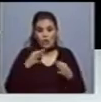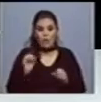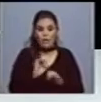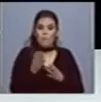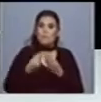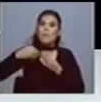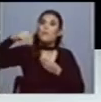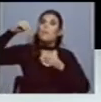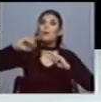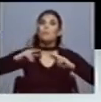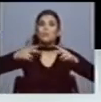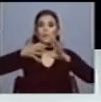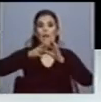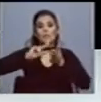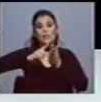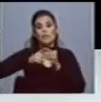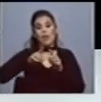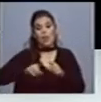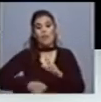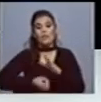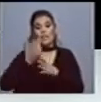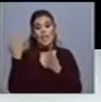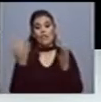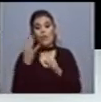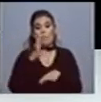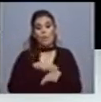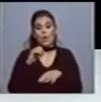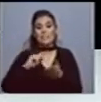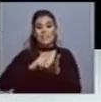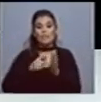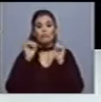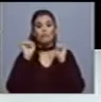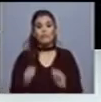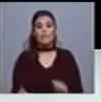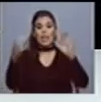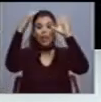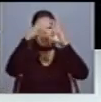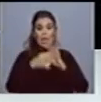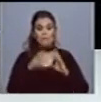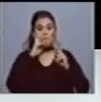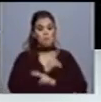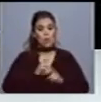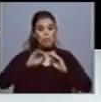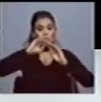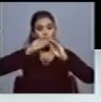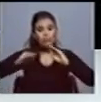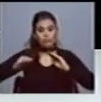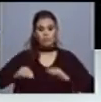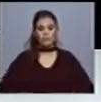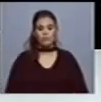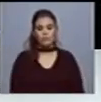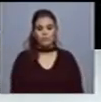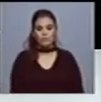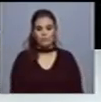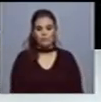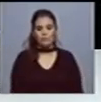outras aplicações para esta tecnologia que nasceu precisamente na tecnologia associada à detecção de ondas gravitacionais.